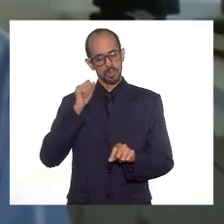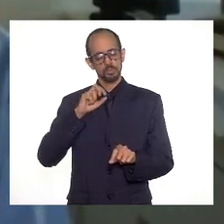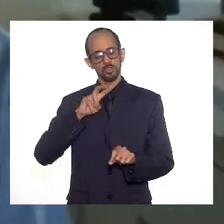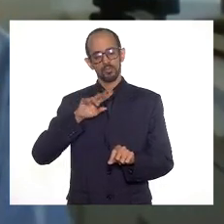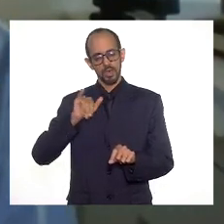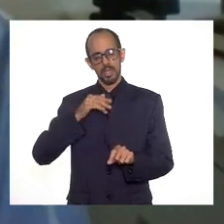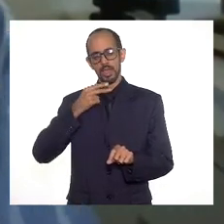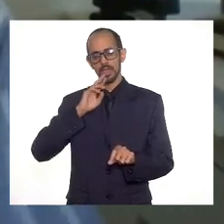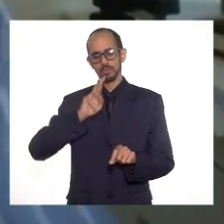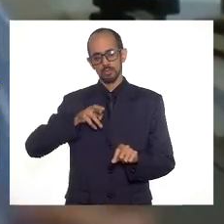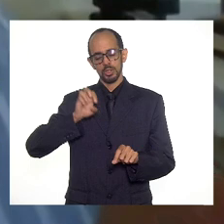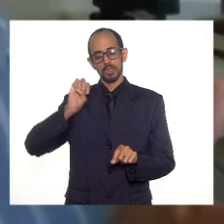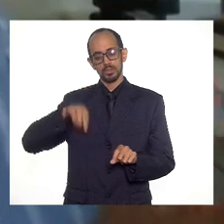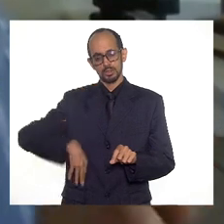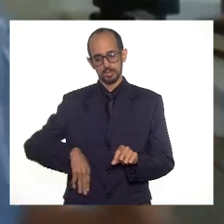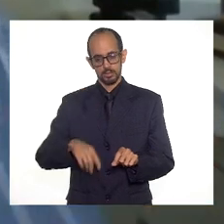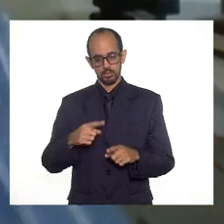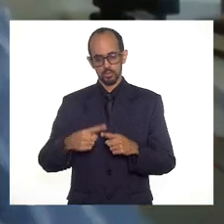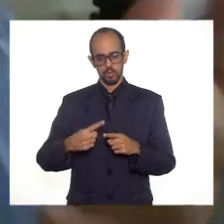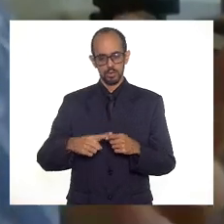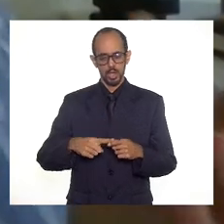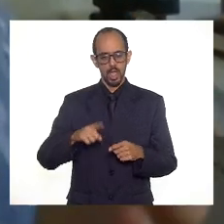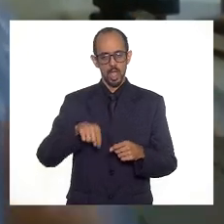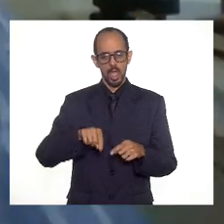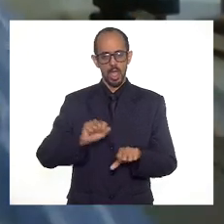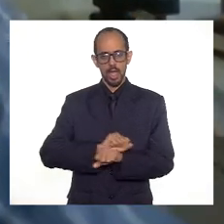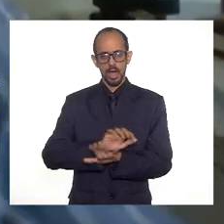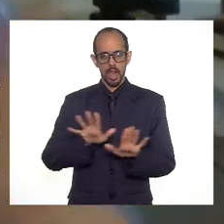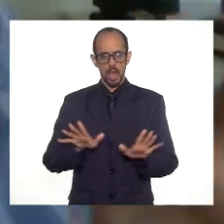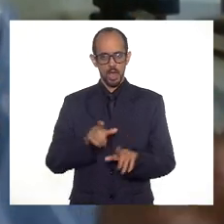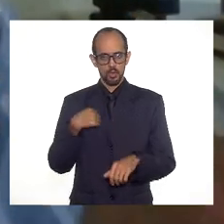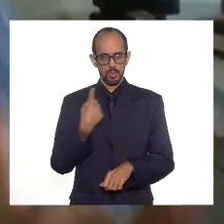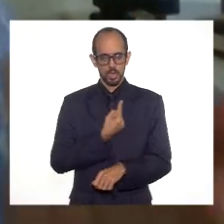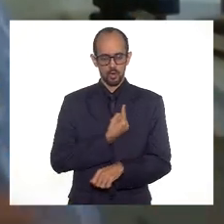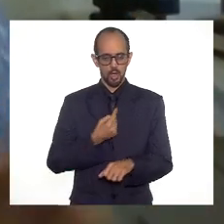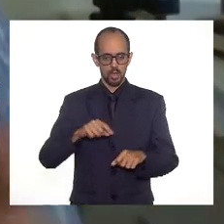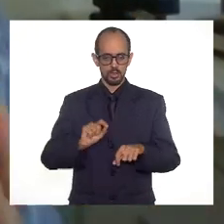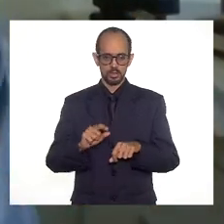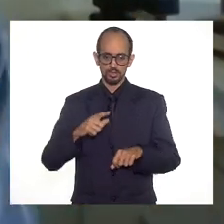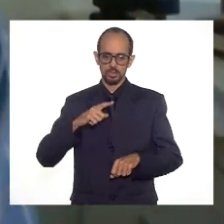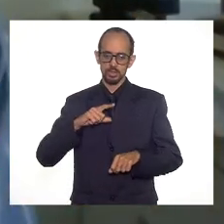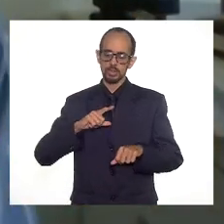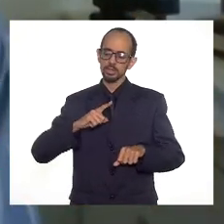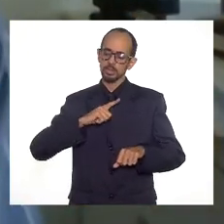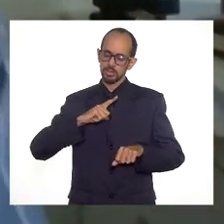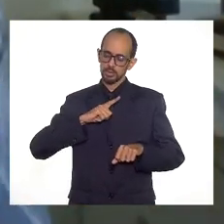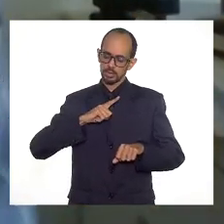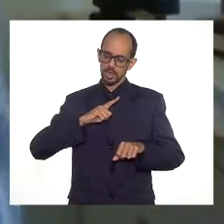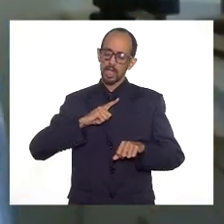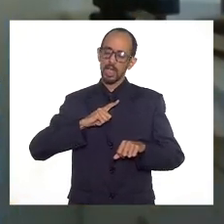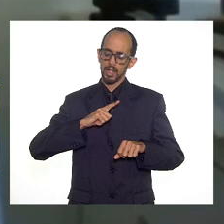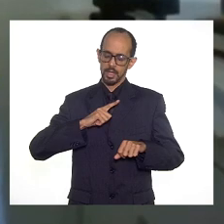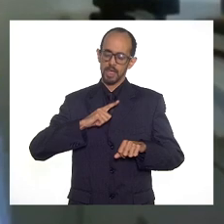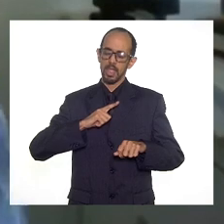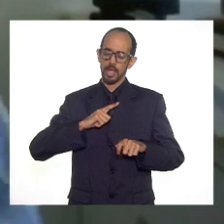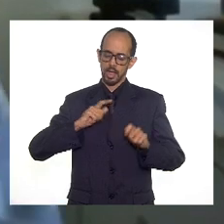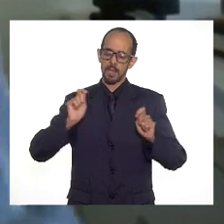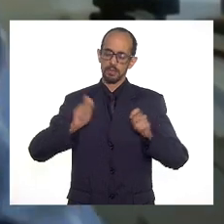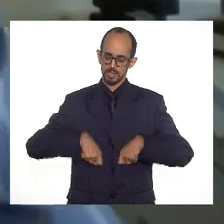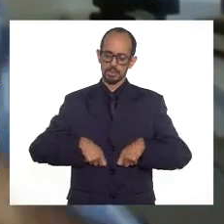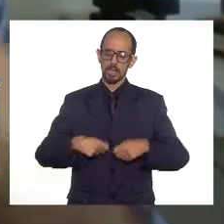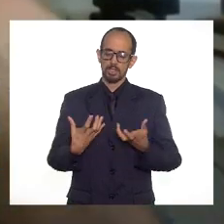porque tá muito claro que nós temos todas as condições de aderir ao novo